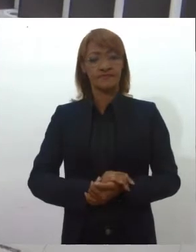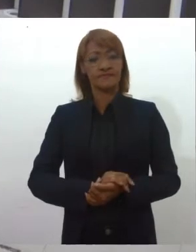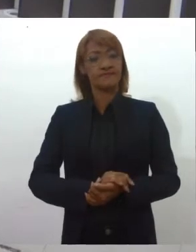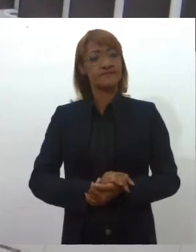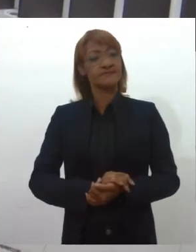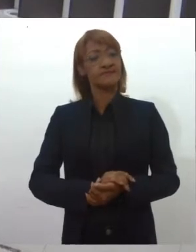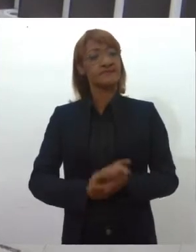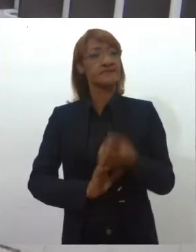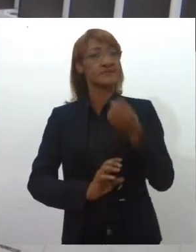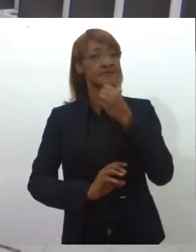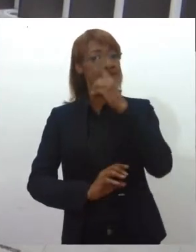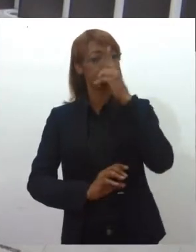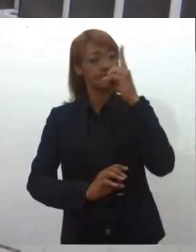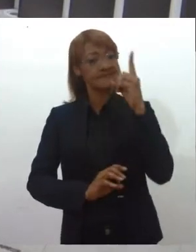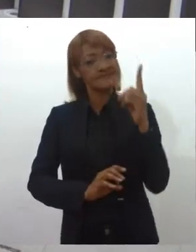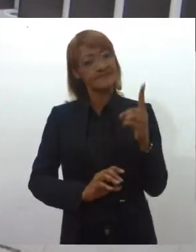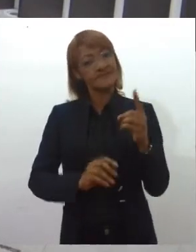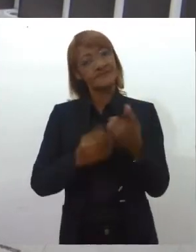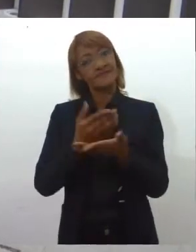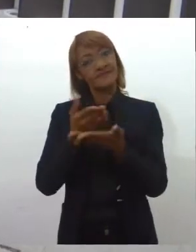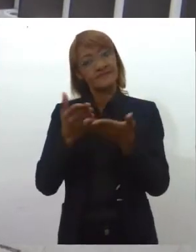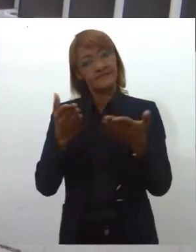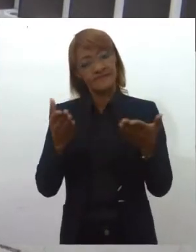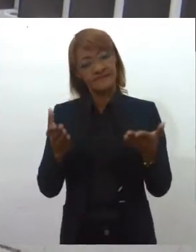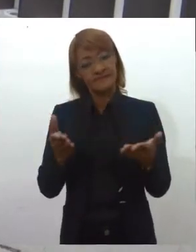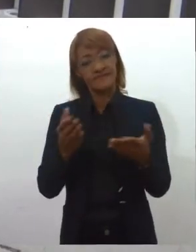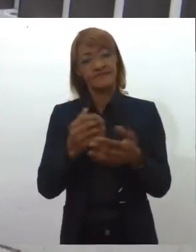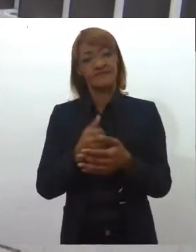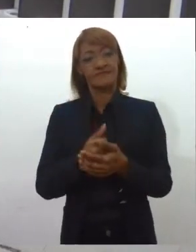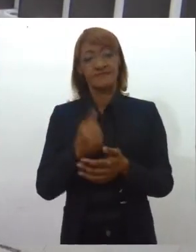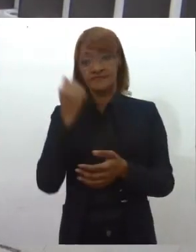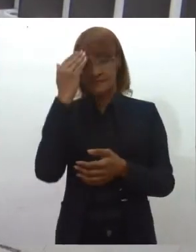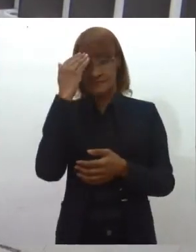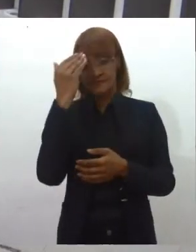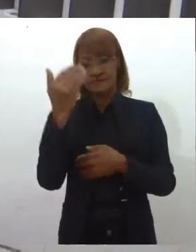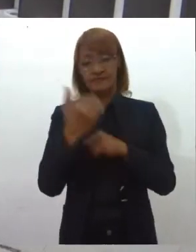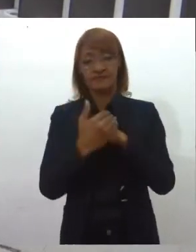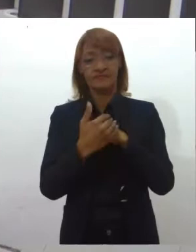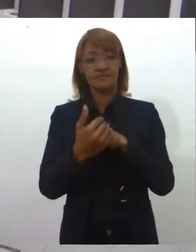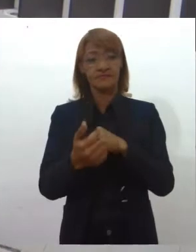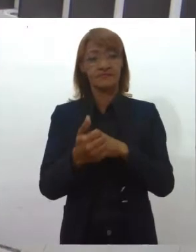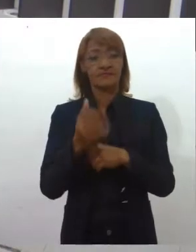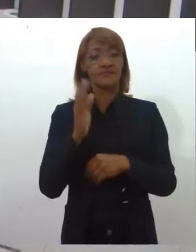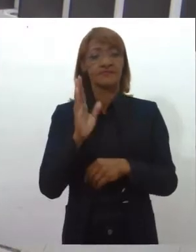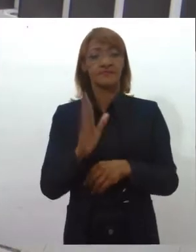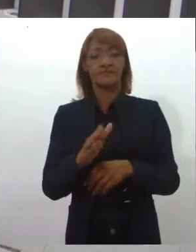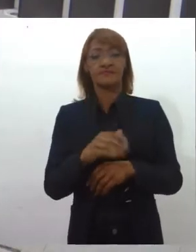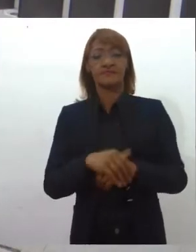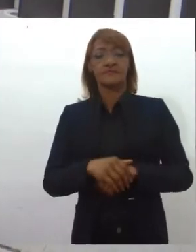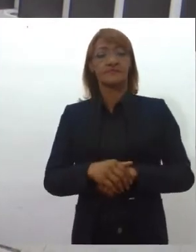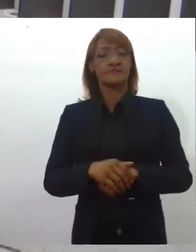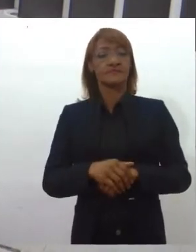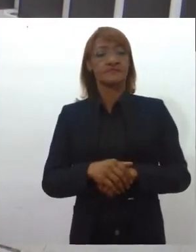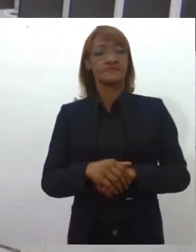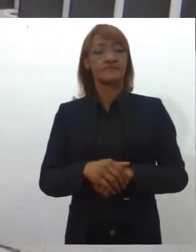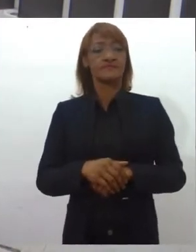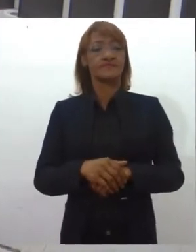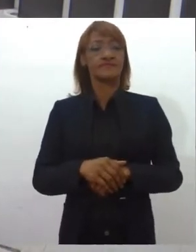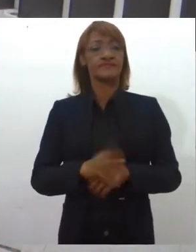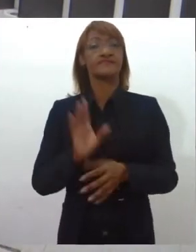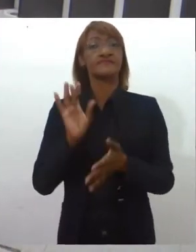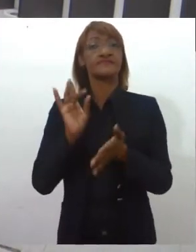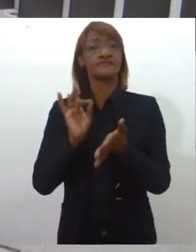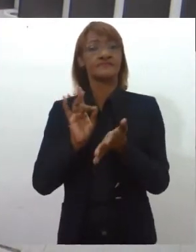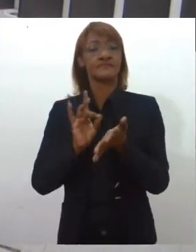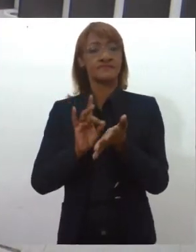Pronto. Bom dia a todos. Muito obrigada pelo convite. E foi como, né, já foi falado, realmente é